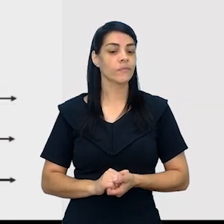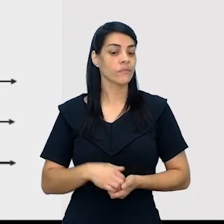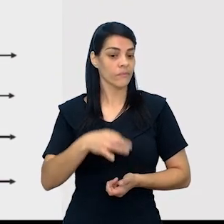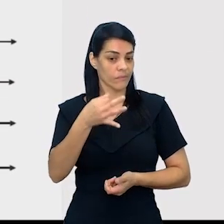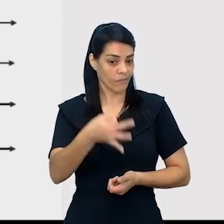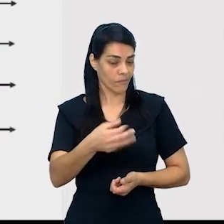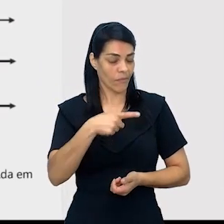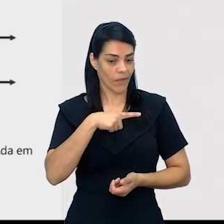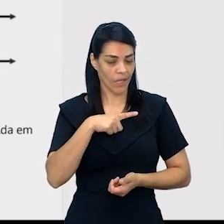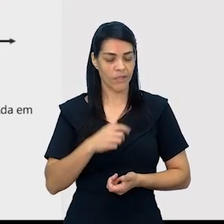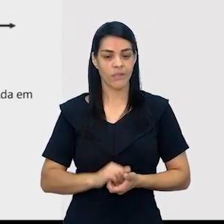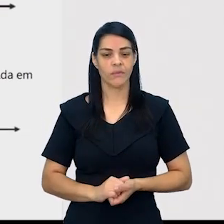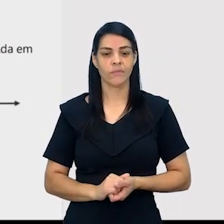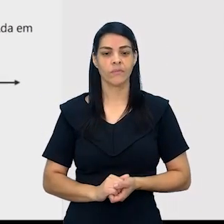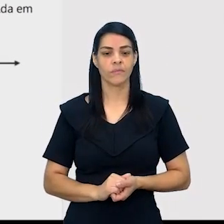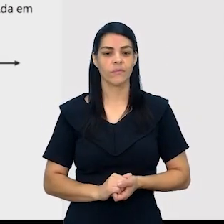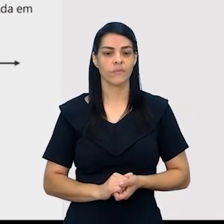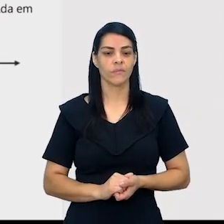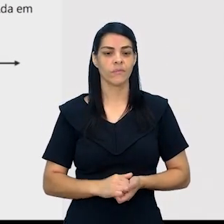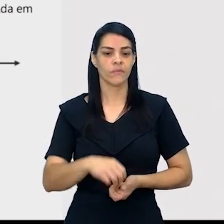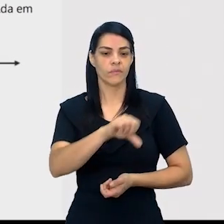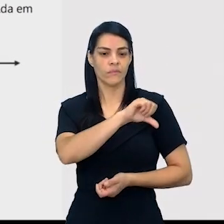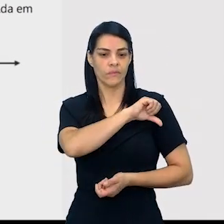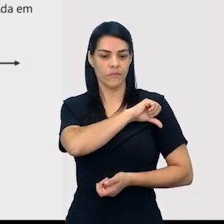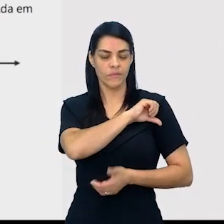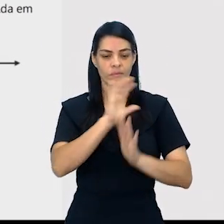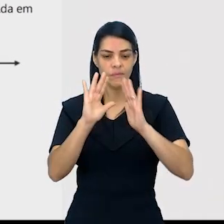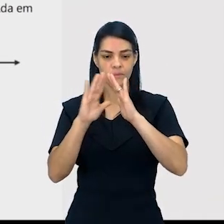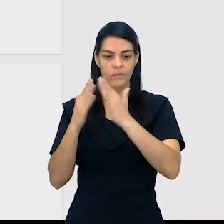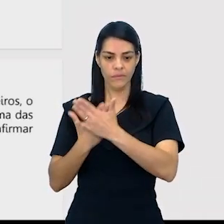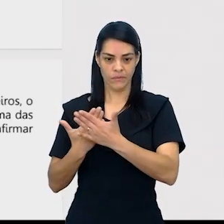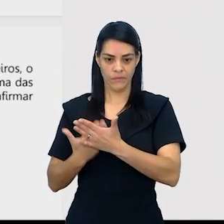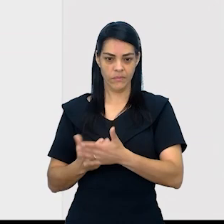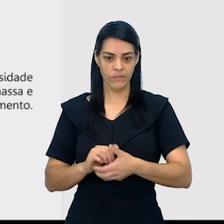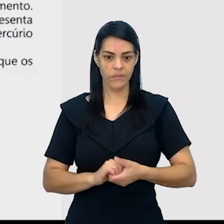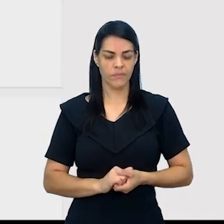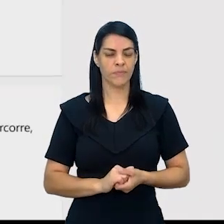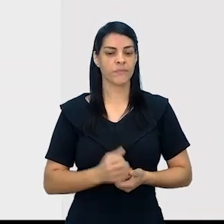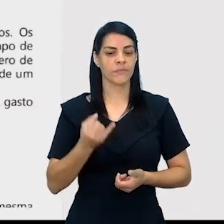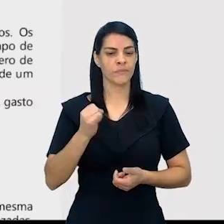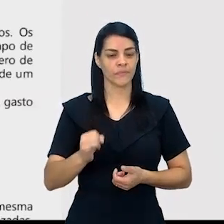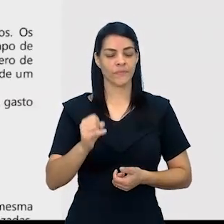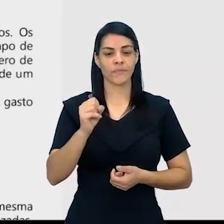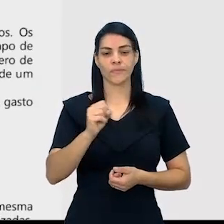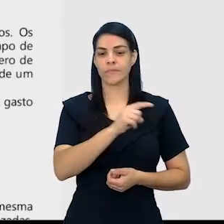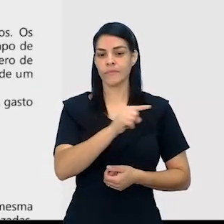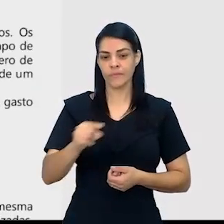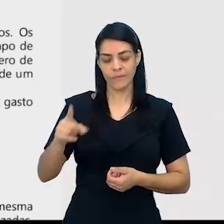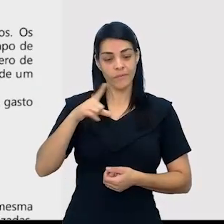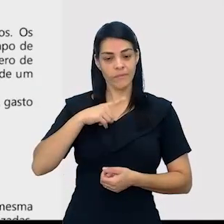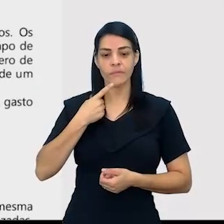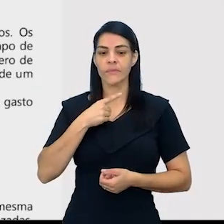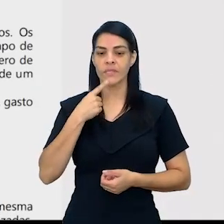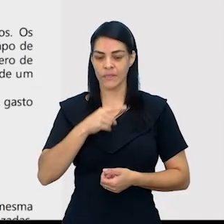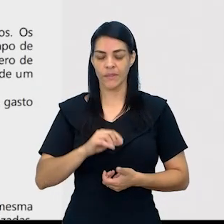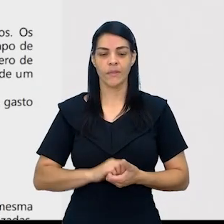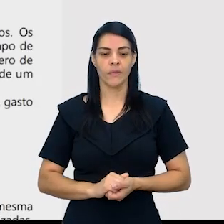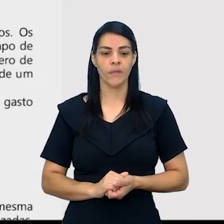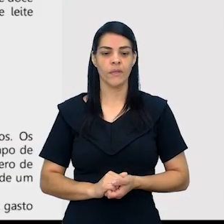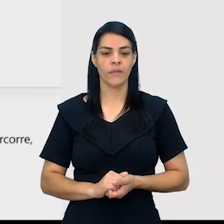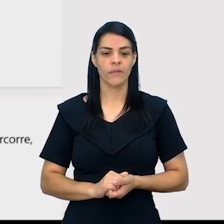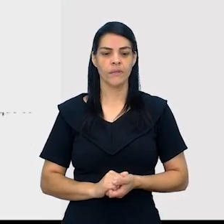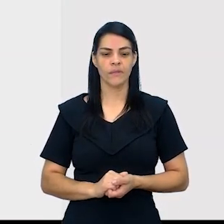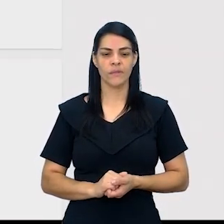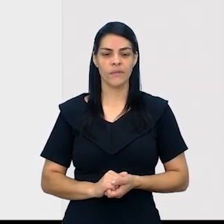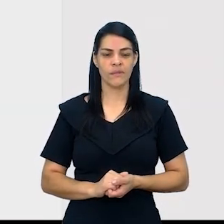do nono ano da escola tá aqui se alguém tiver alguma dúvida Wanderley você pode fazer a leitura para